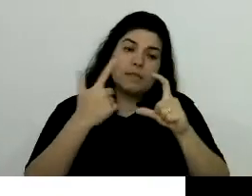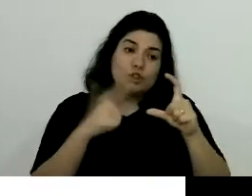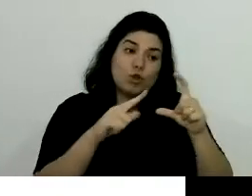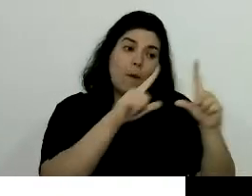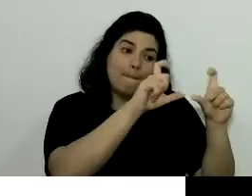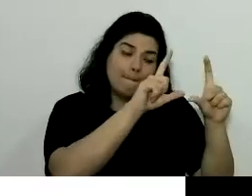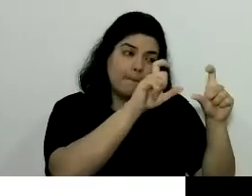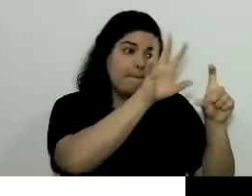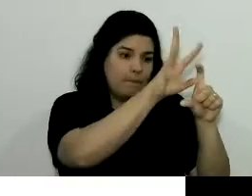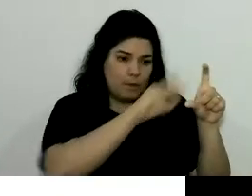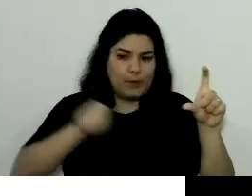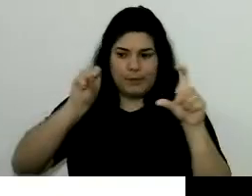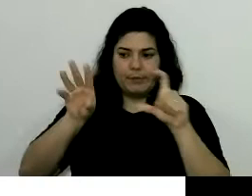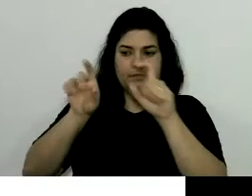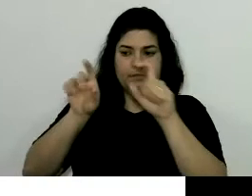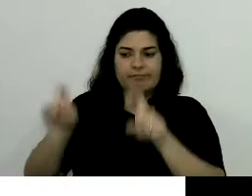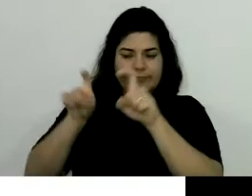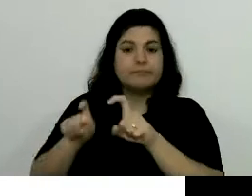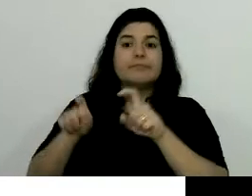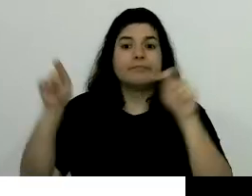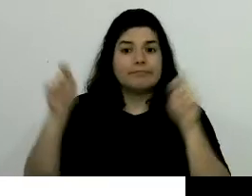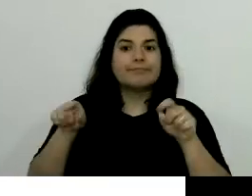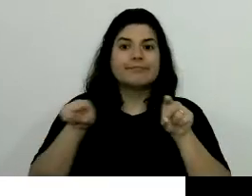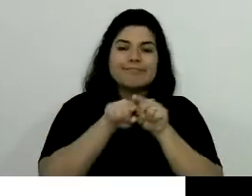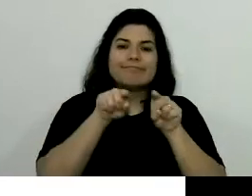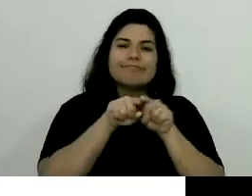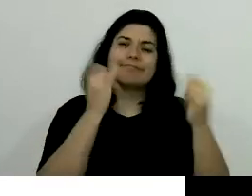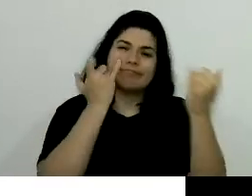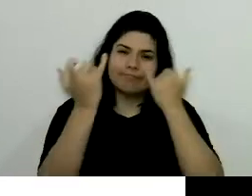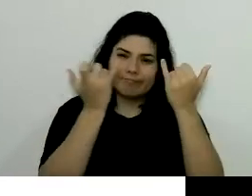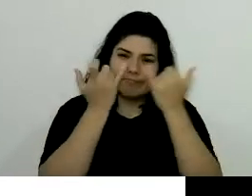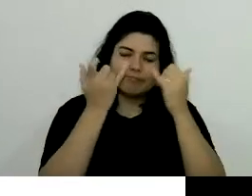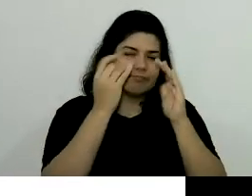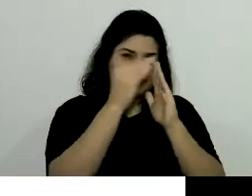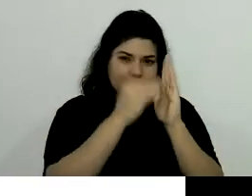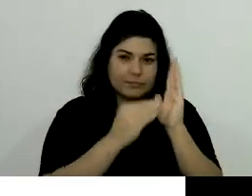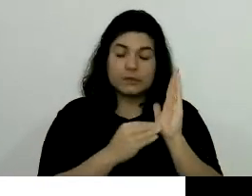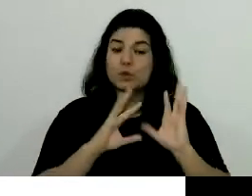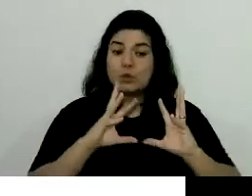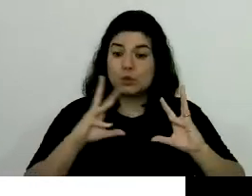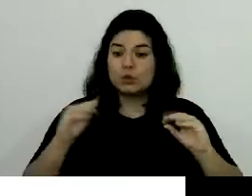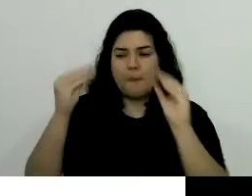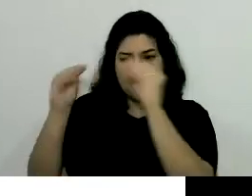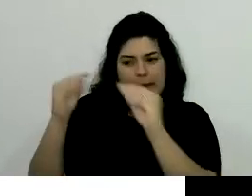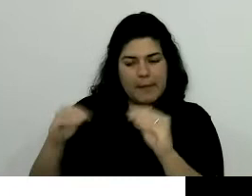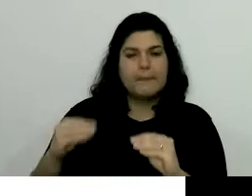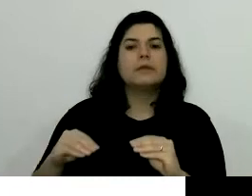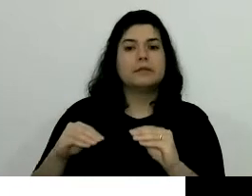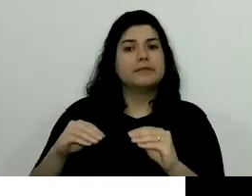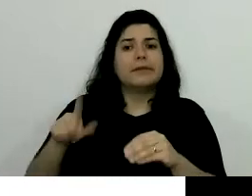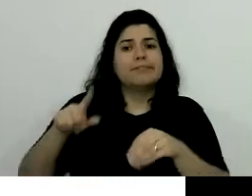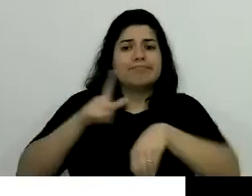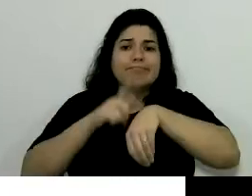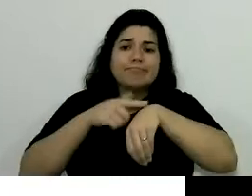e tratar de dar os metadados necessários a esse outro acervo digital, muito